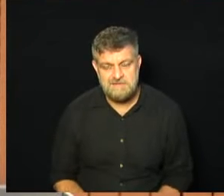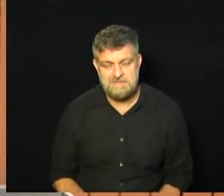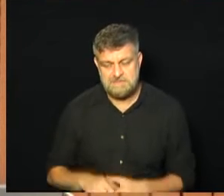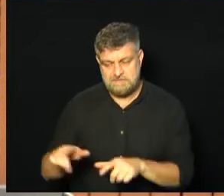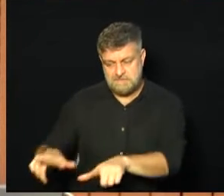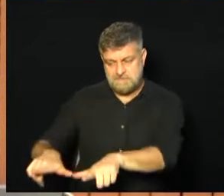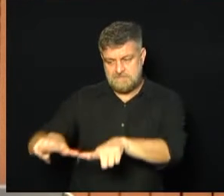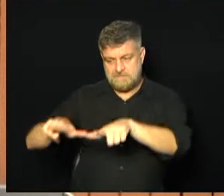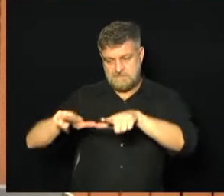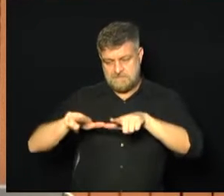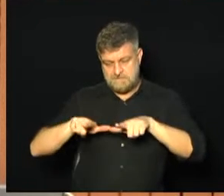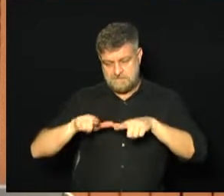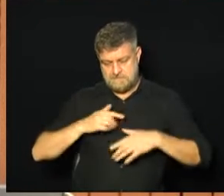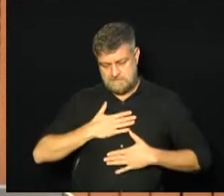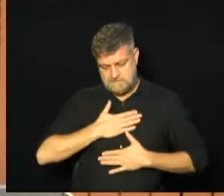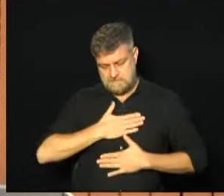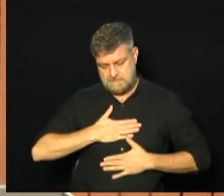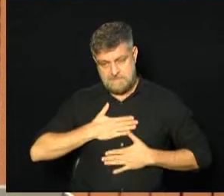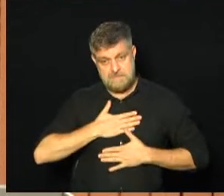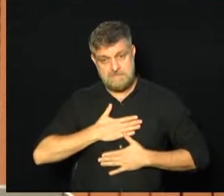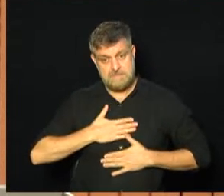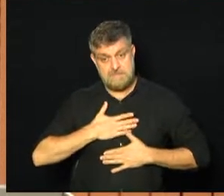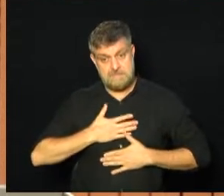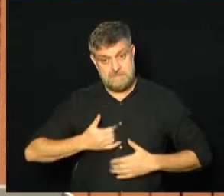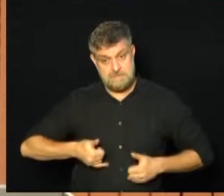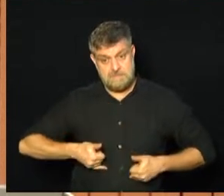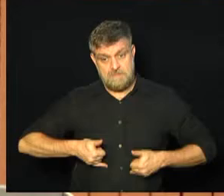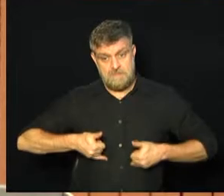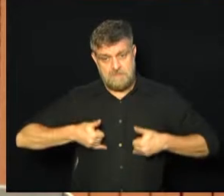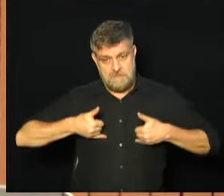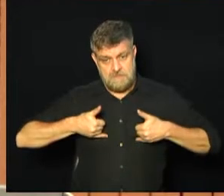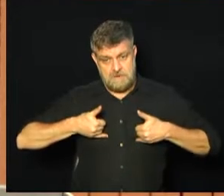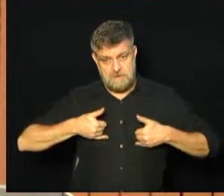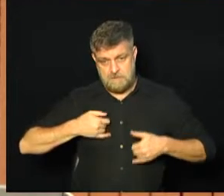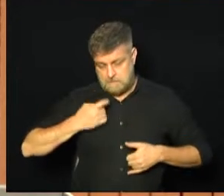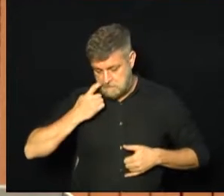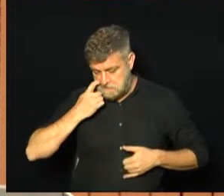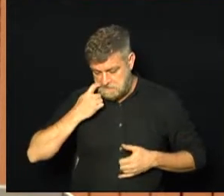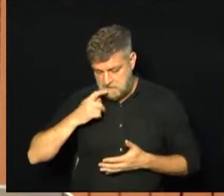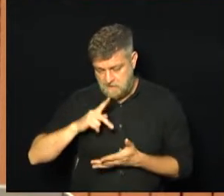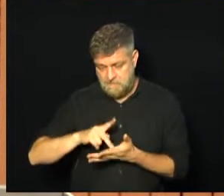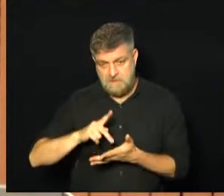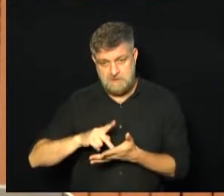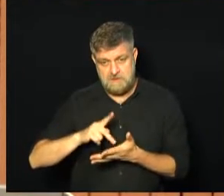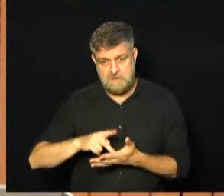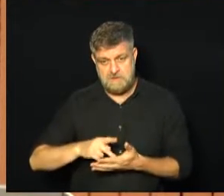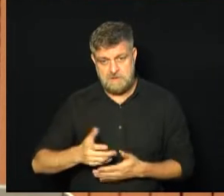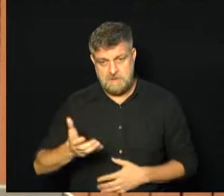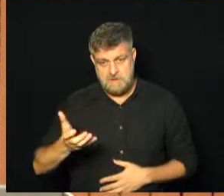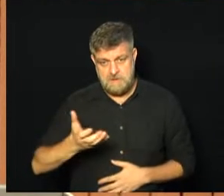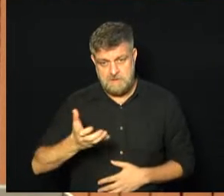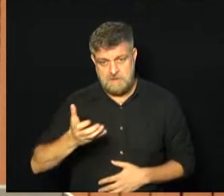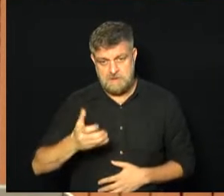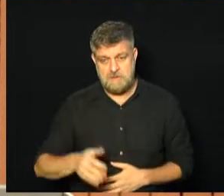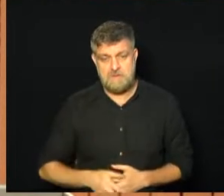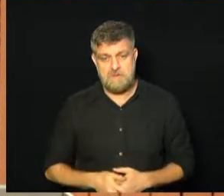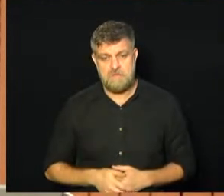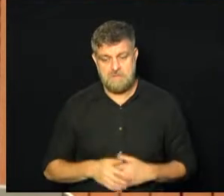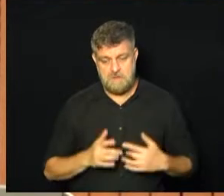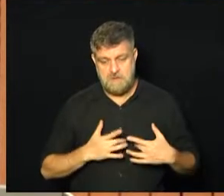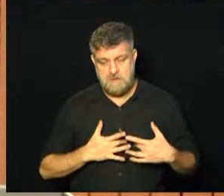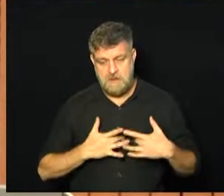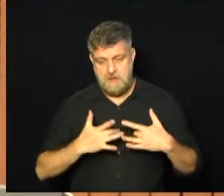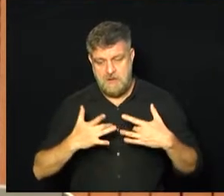receber essa honraria que, na verdade, eu quero dedicar não a mim, mas aos